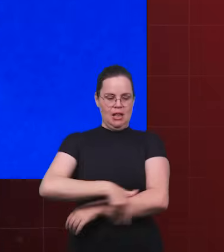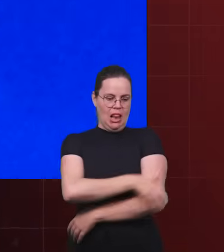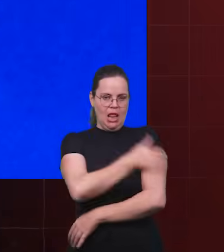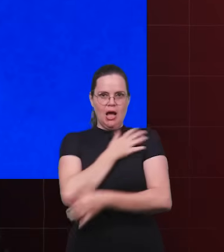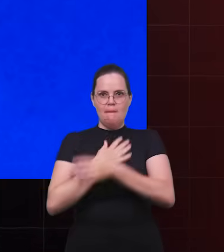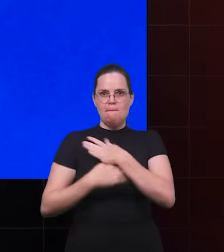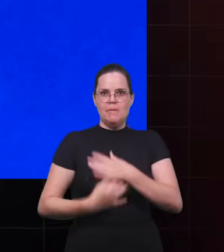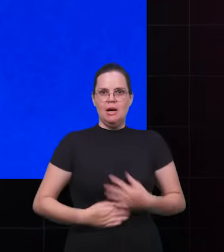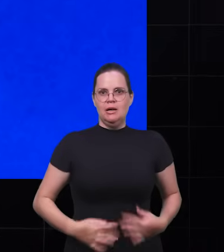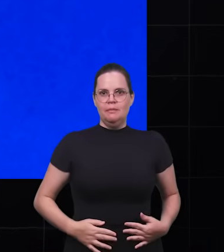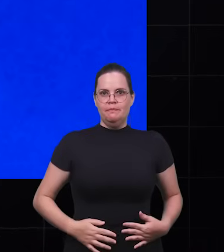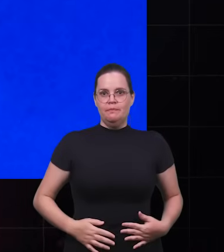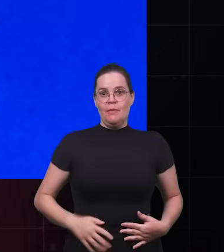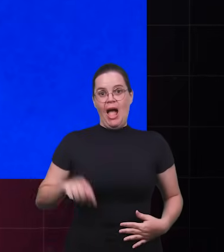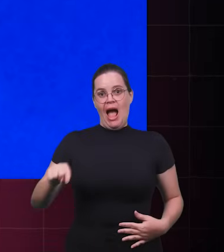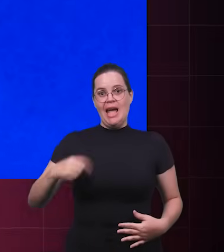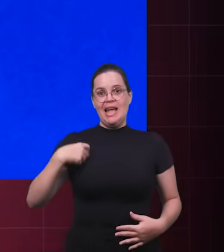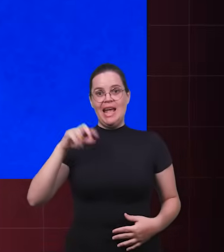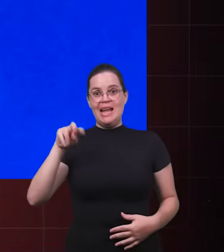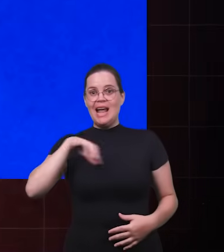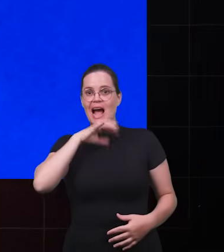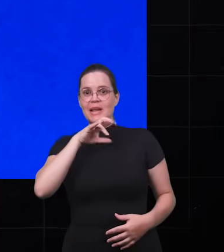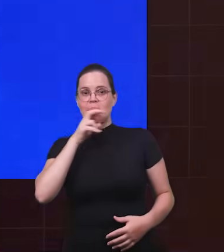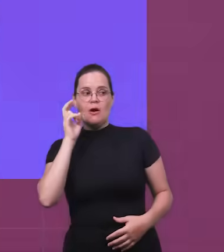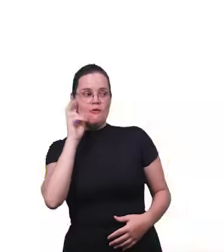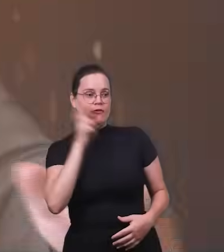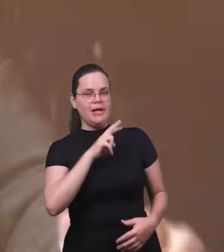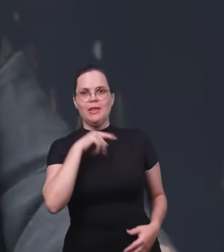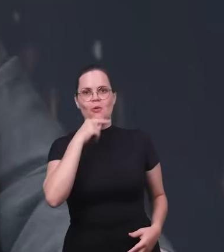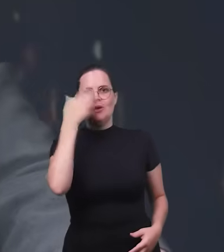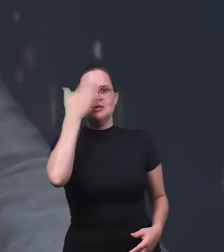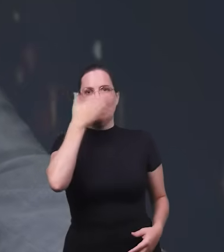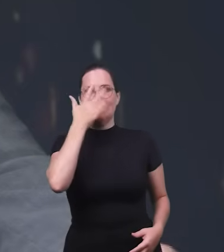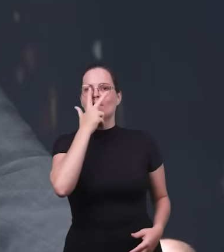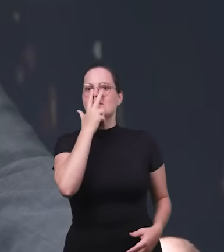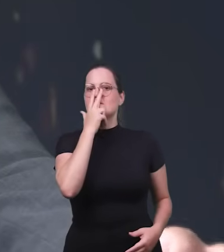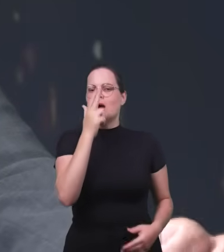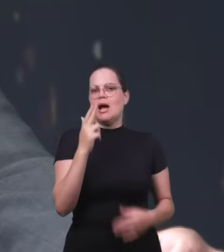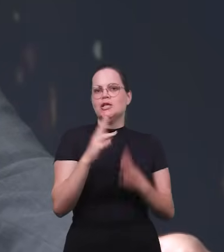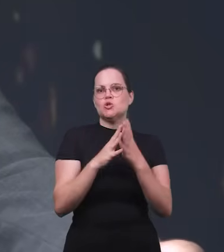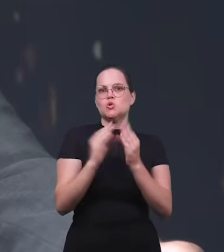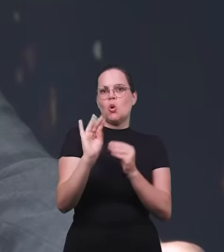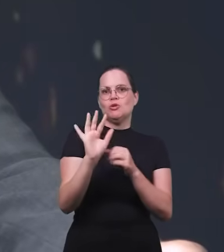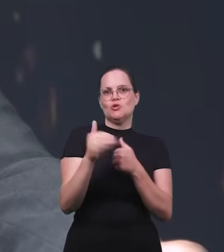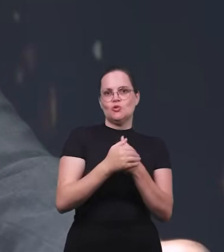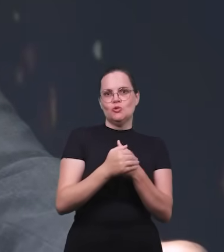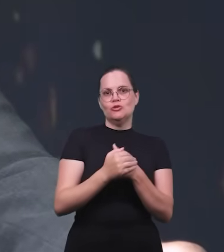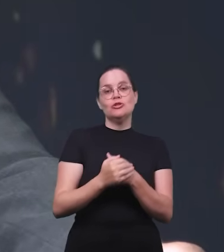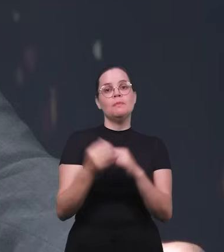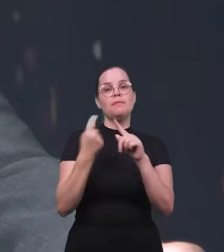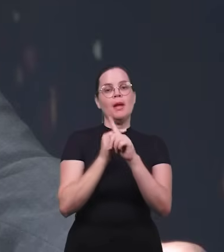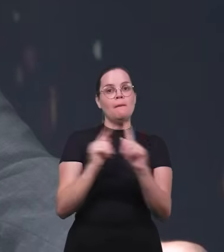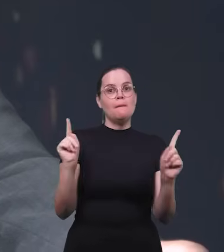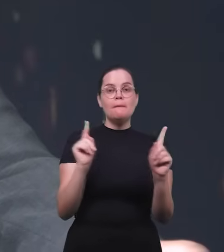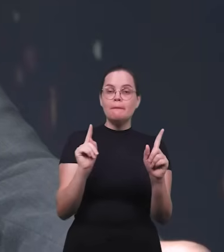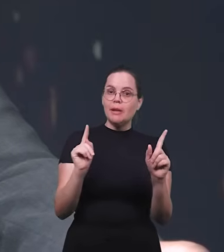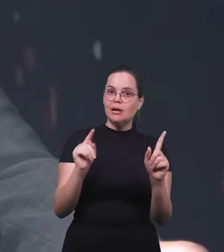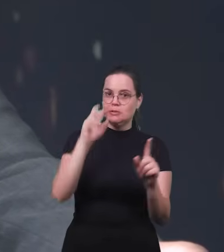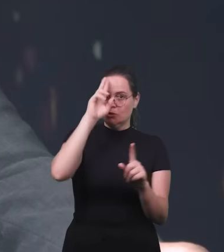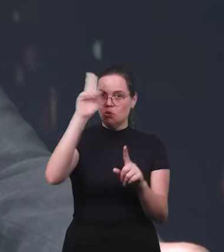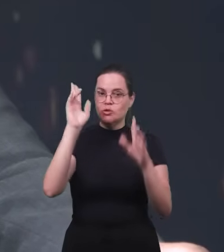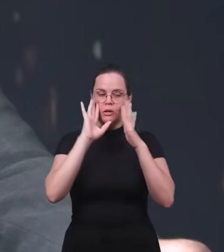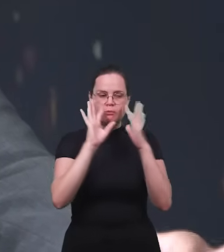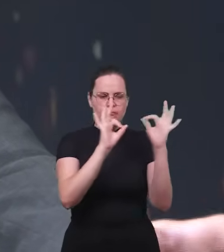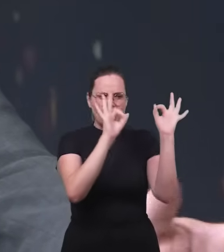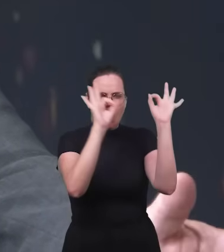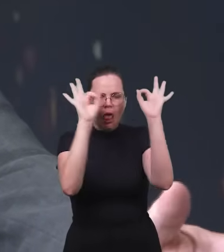fica invisível aos olhos daquele animal. Mas para o Senhor nada se escapa. Então nós não podemos esconder dos olhos do Senhor, porque o Senhor